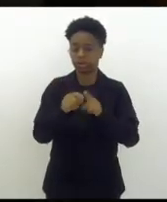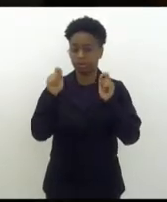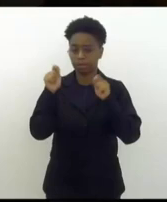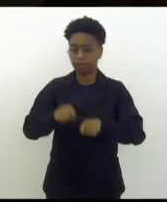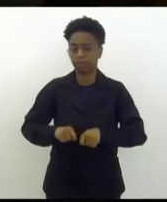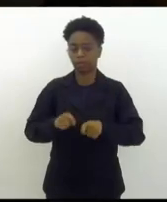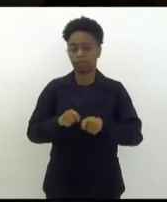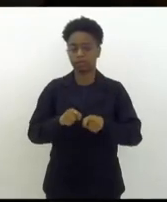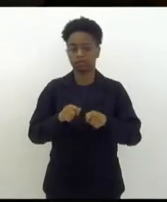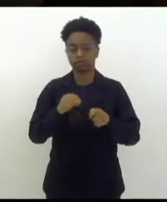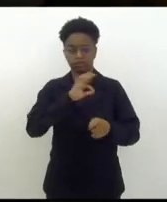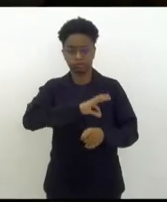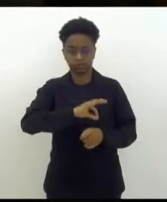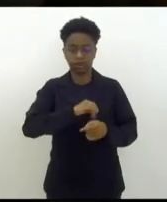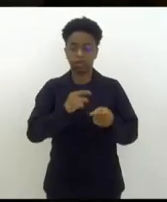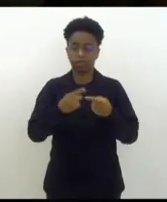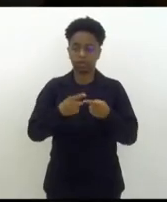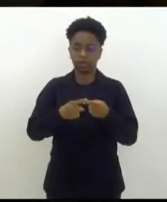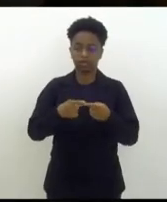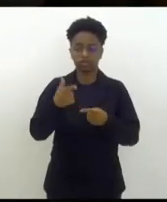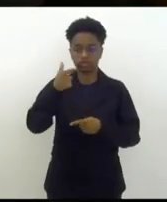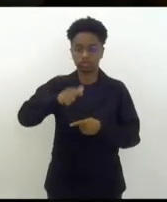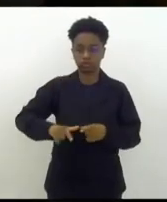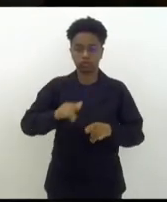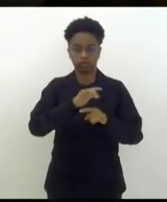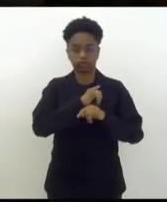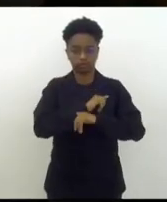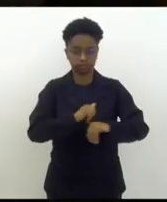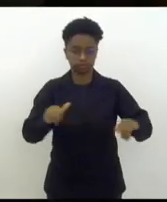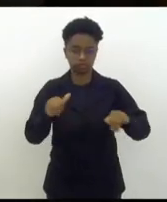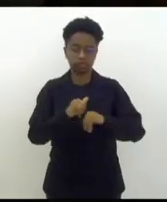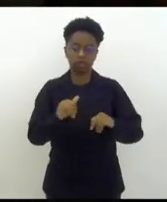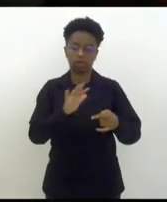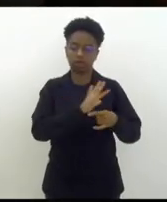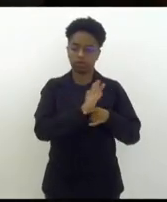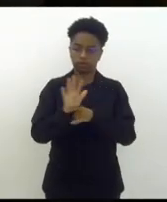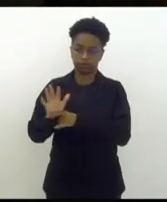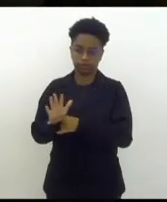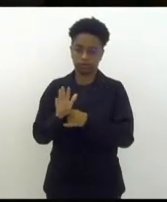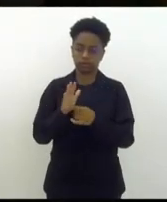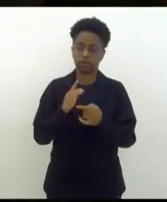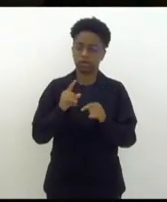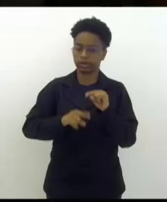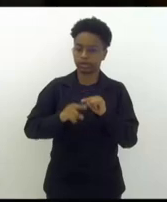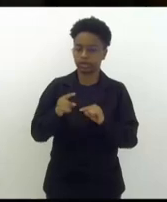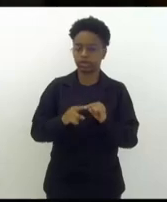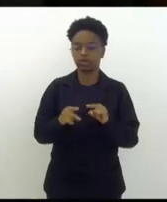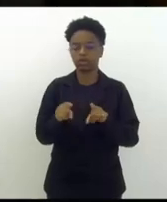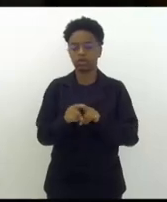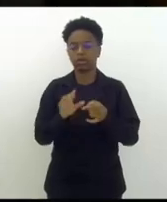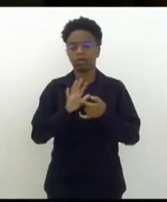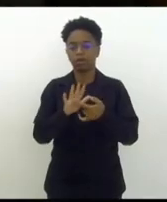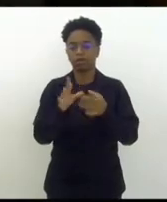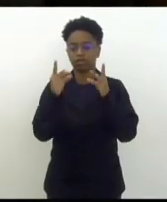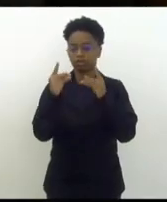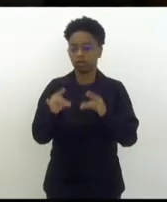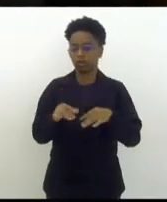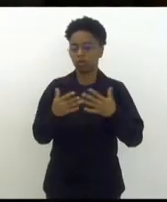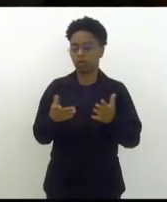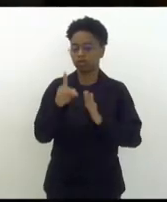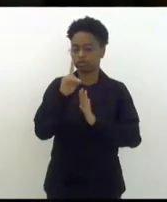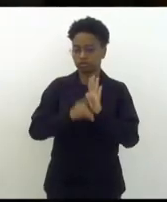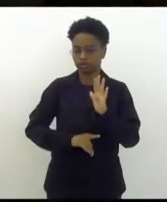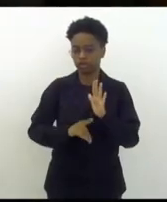por reesibição de obra é e afina pontua melhor quais são os direitos